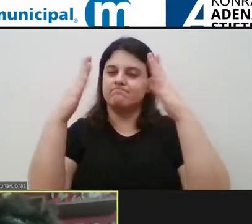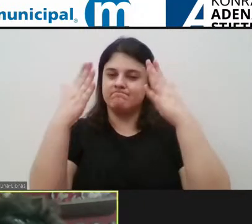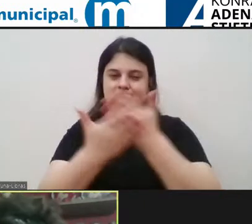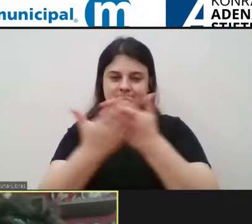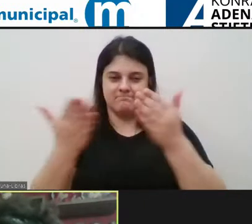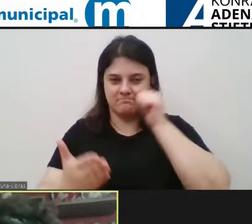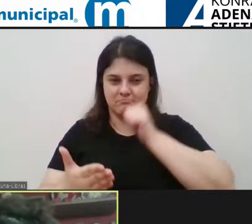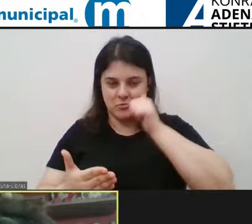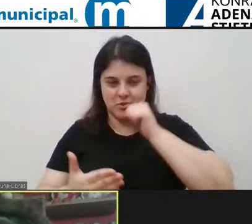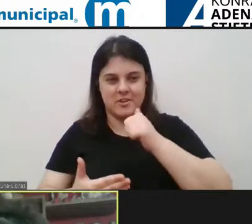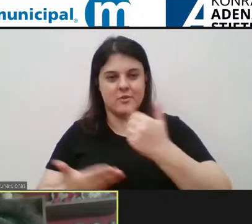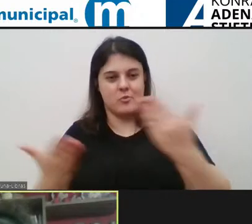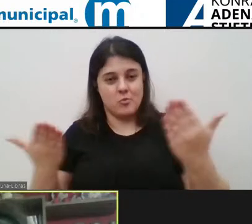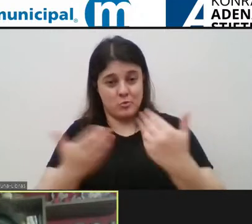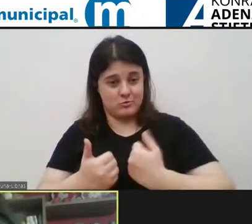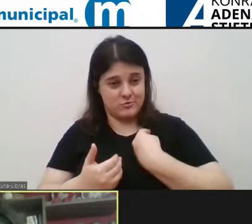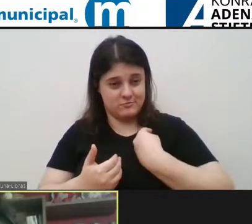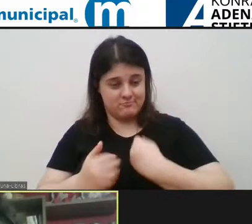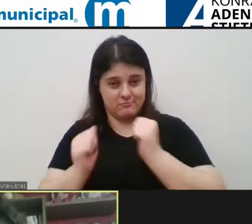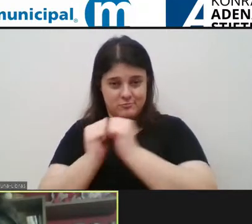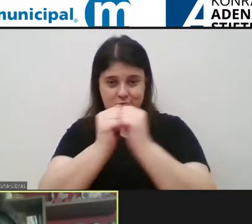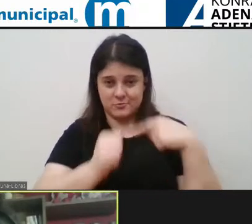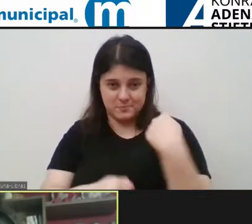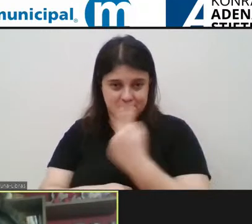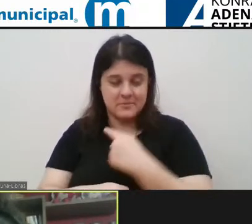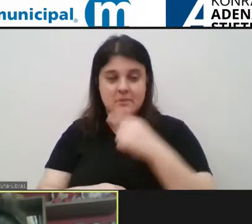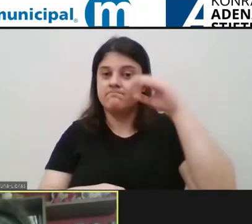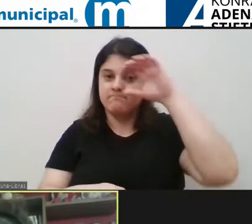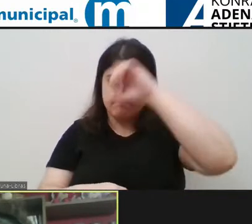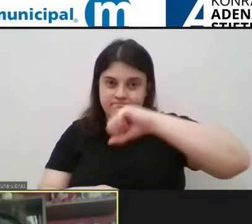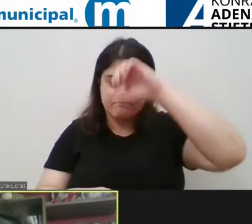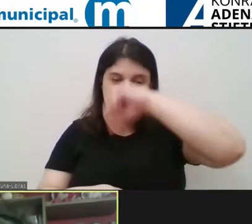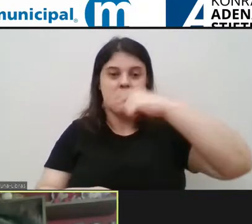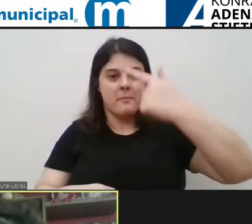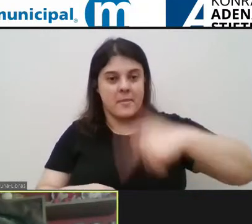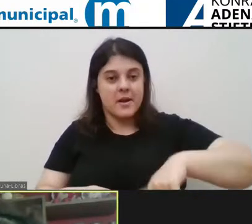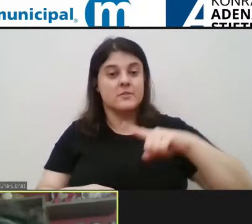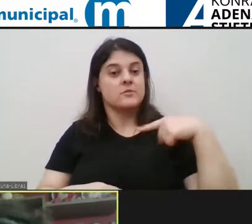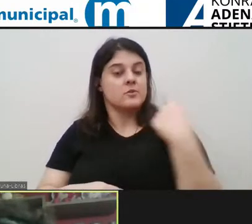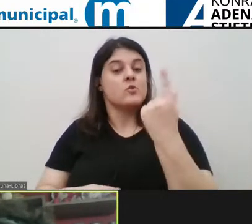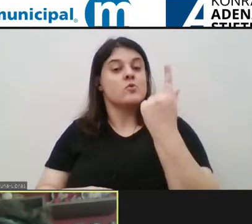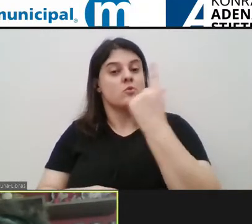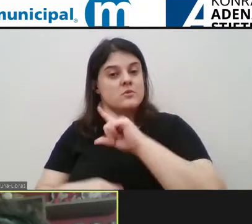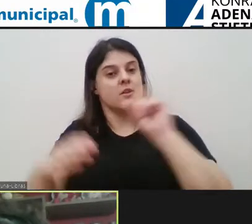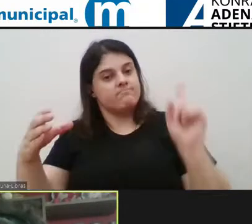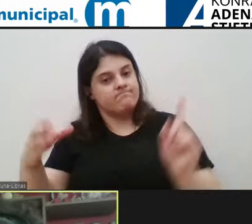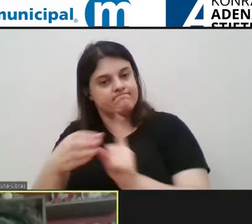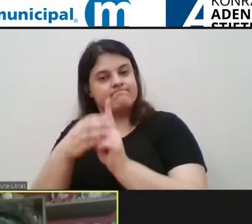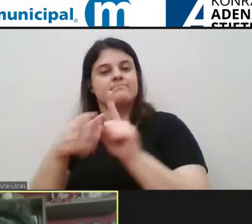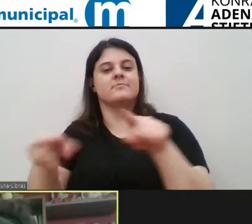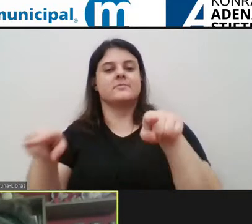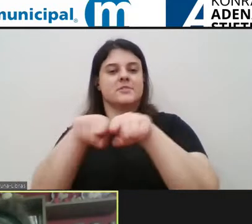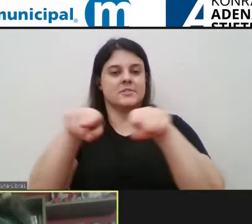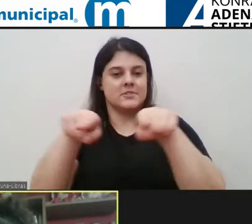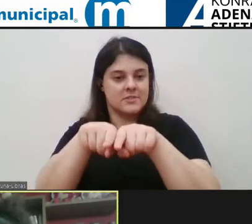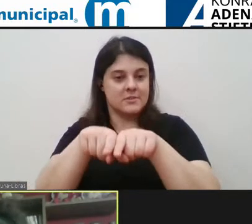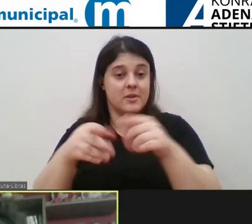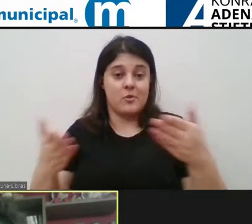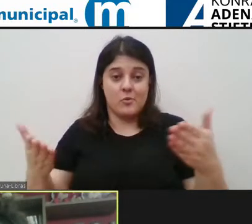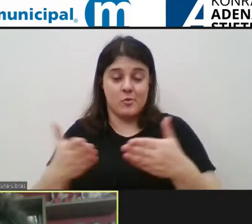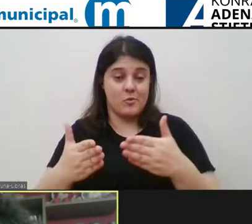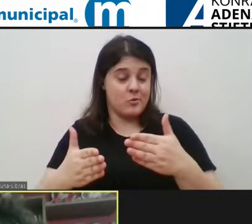as mulheres que estão aqui comigo hoje aprendendo cada vez mais sobre política para que a gente possa se inserir nesses espaços que